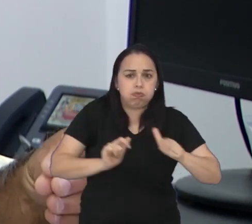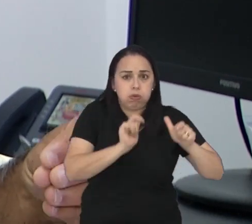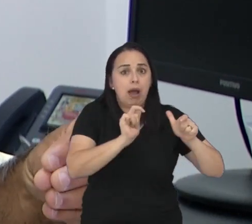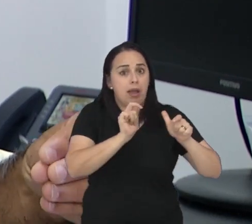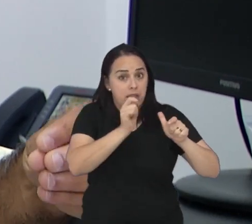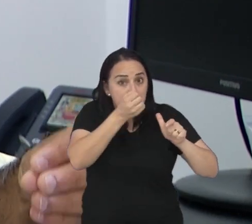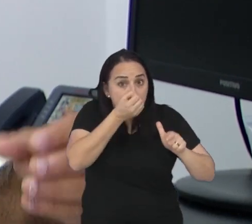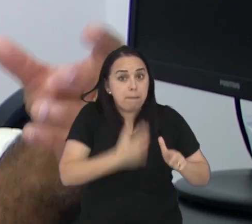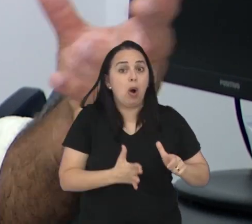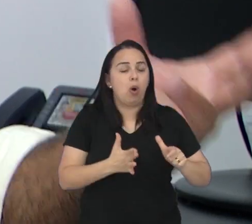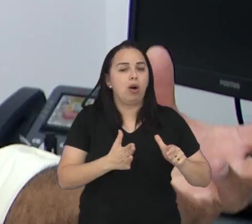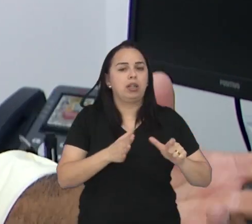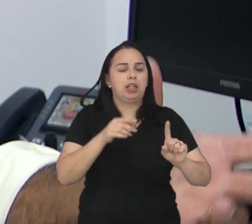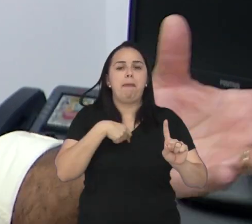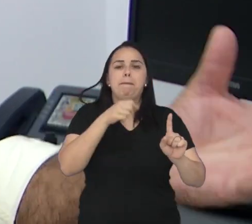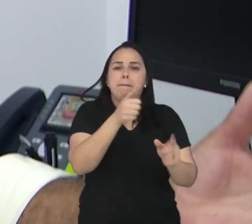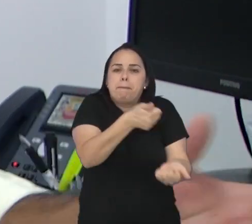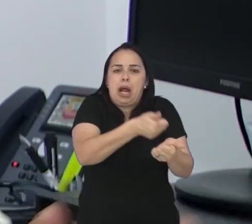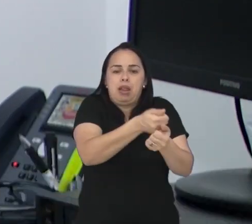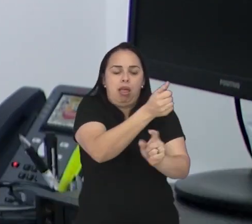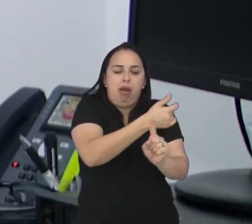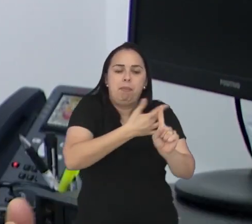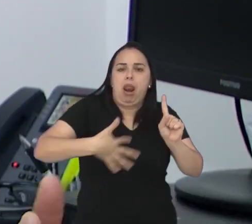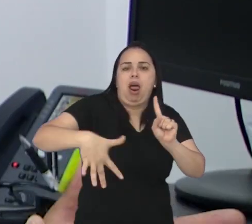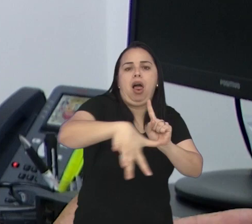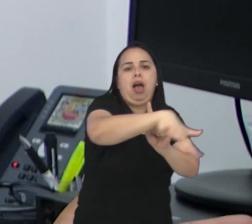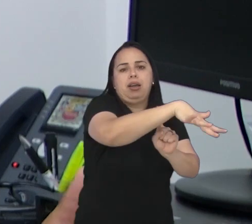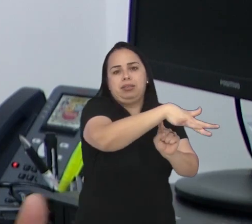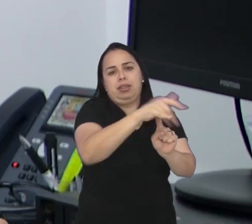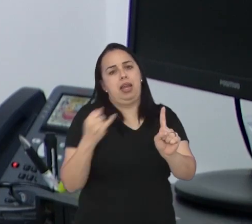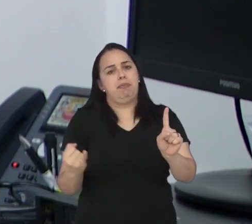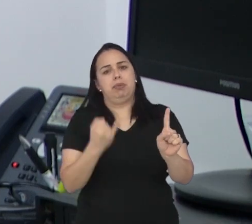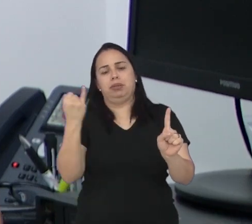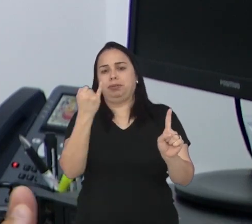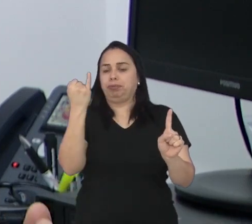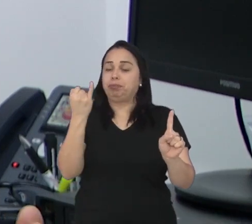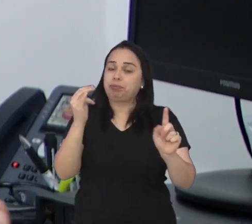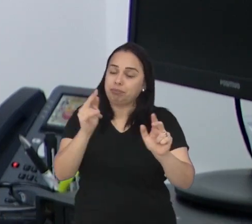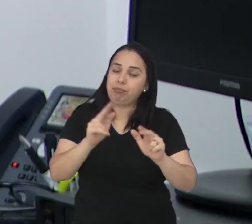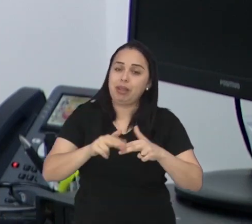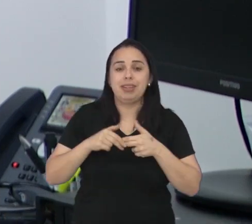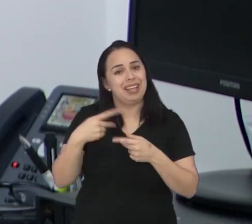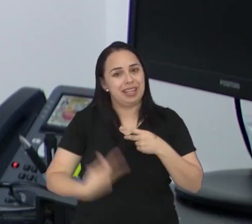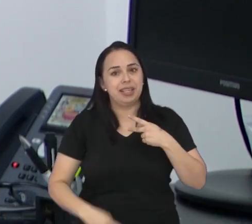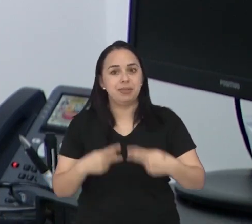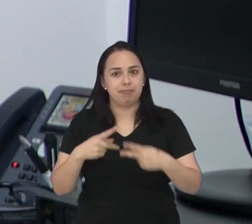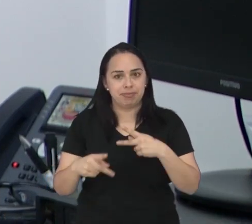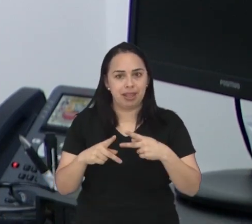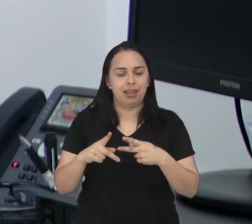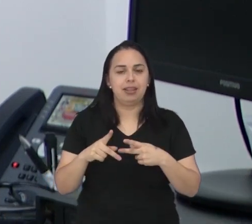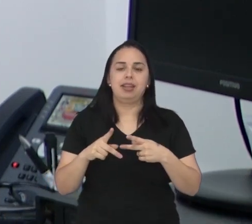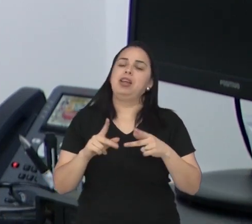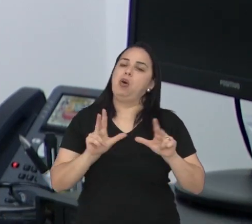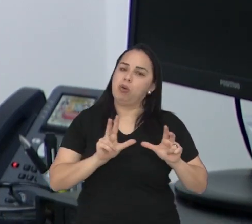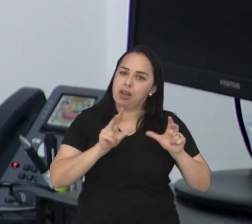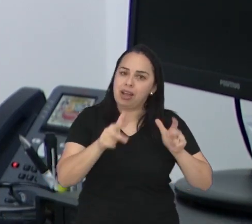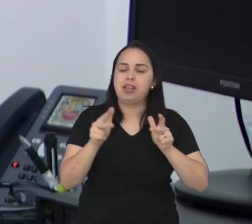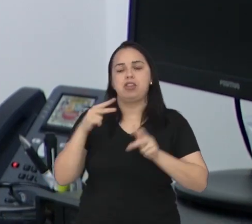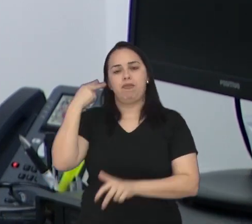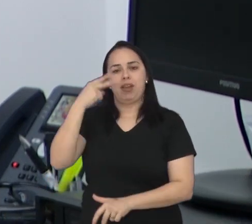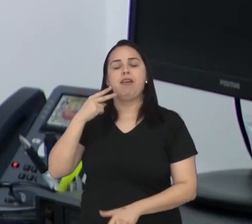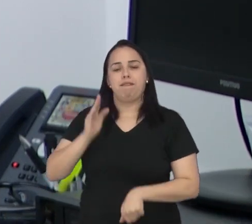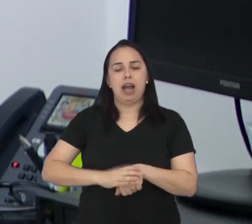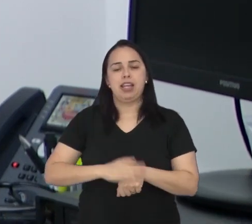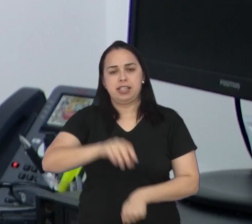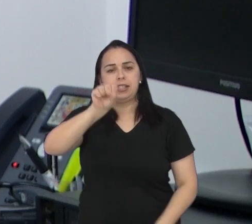muito bem reflorestados por conta disso. Cuidar do meio ambiente é essencial, né? E aqui em São José dos Campos, a Câmara de São